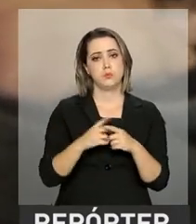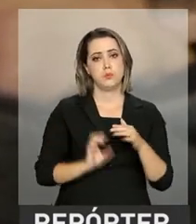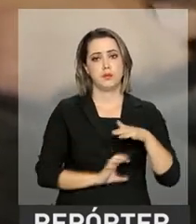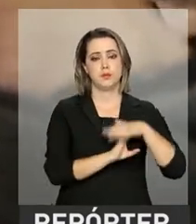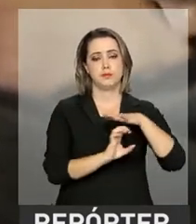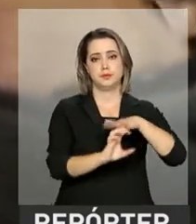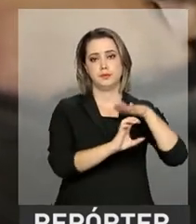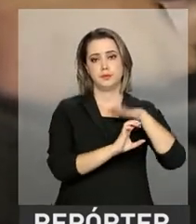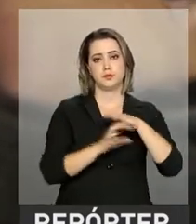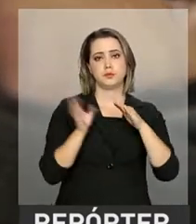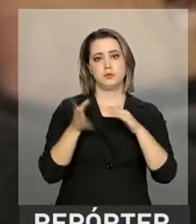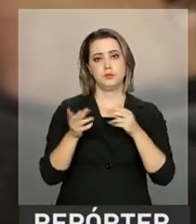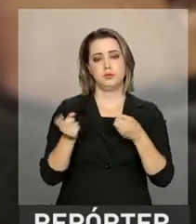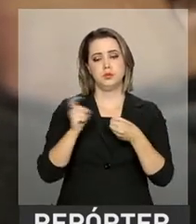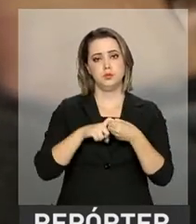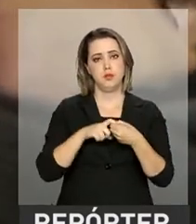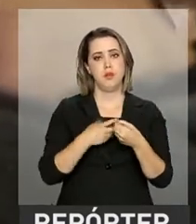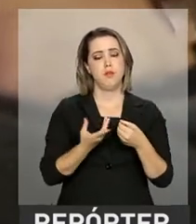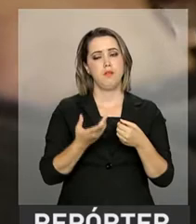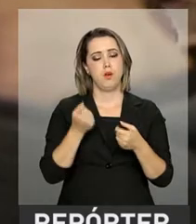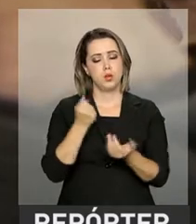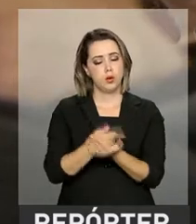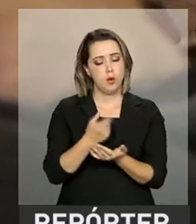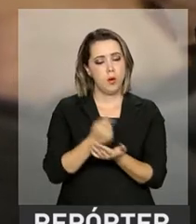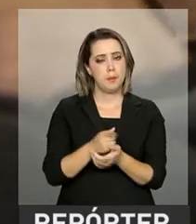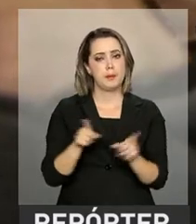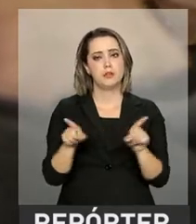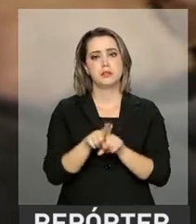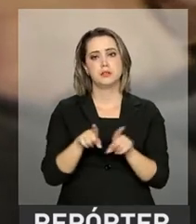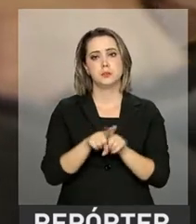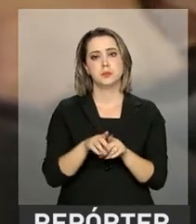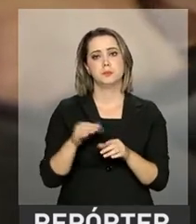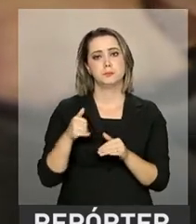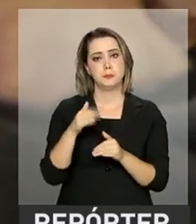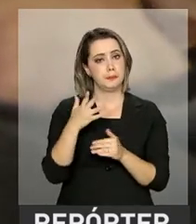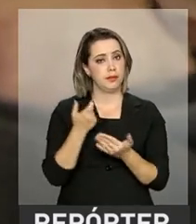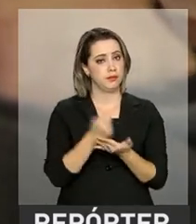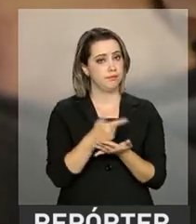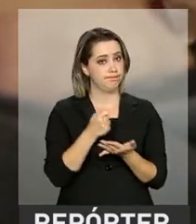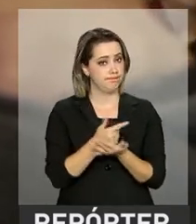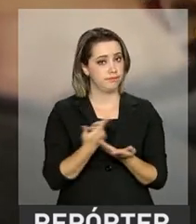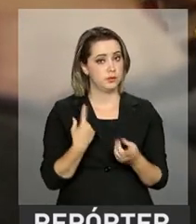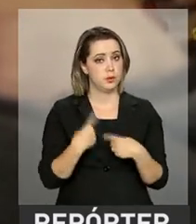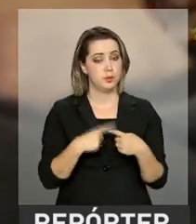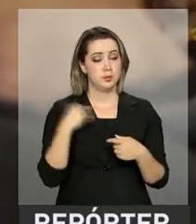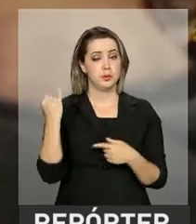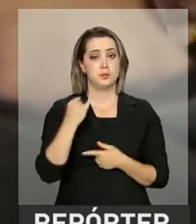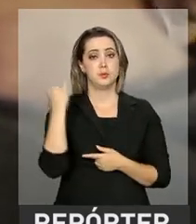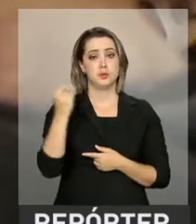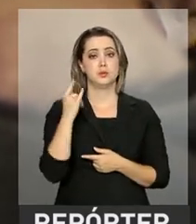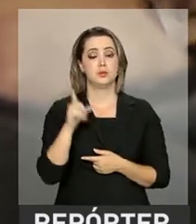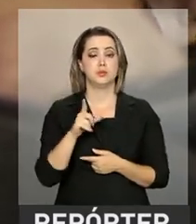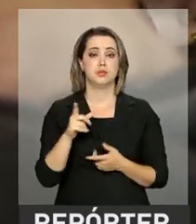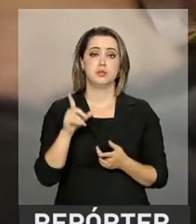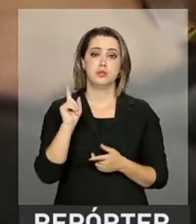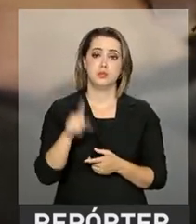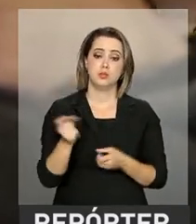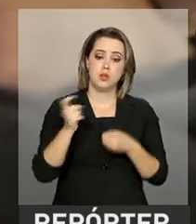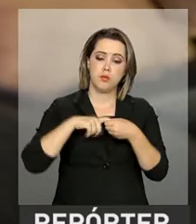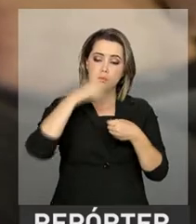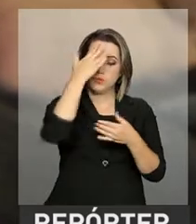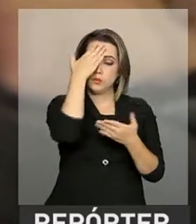já começam a recompor os estoques já começa a comprar mais por que é tão importante que restaura se a